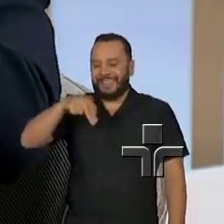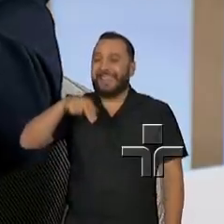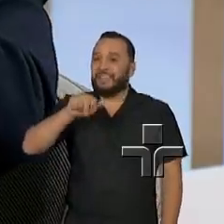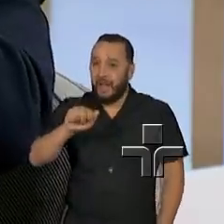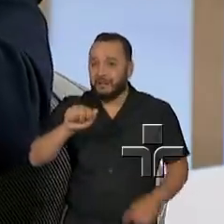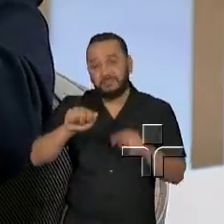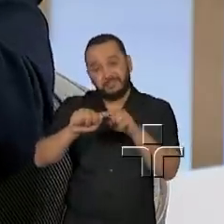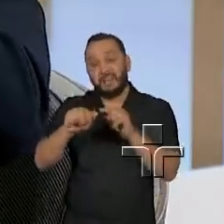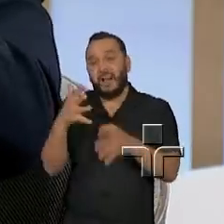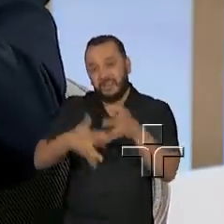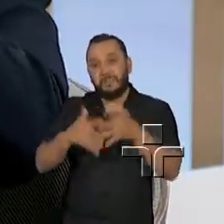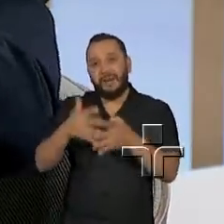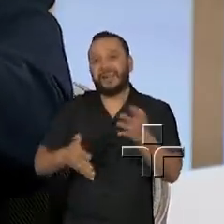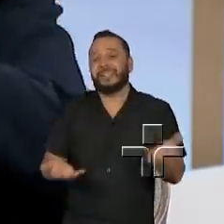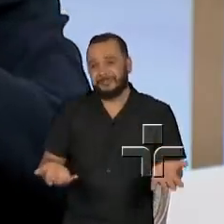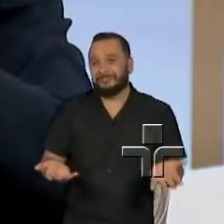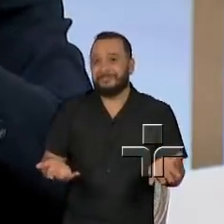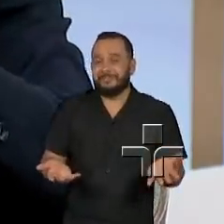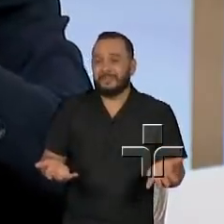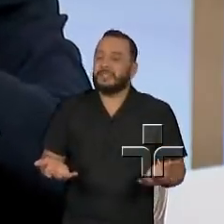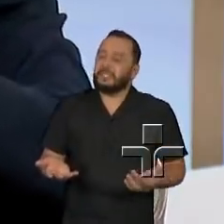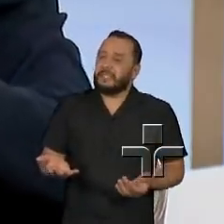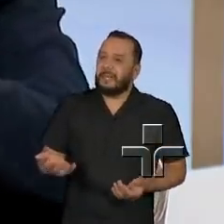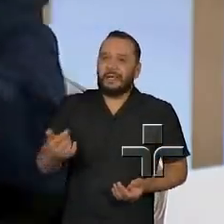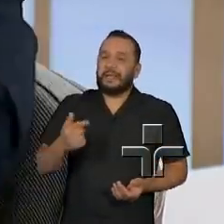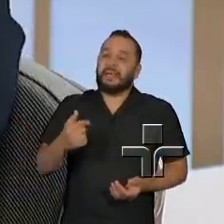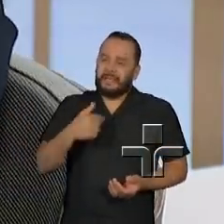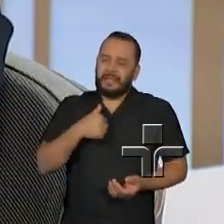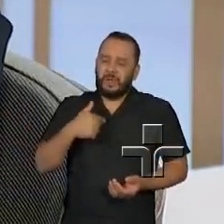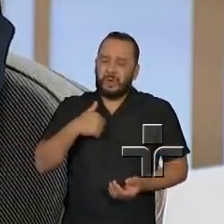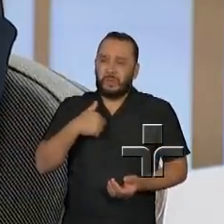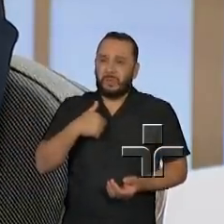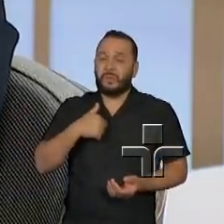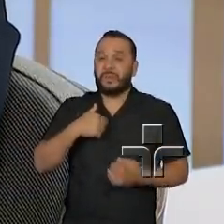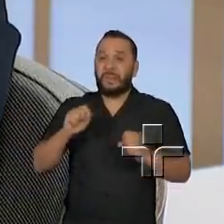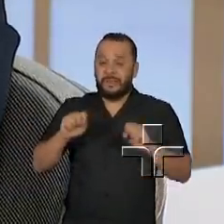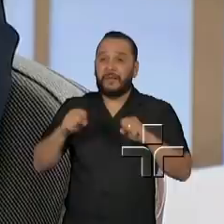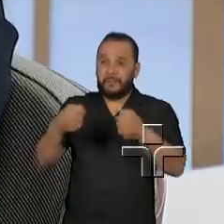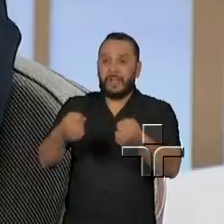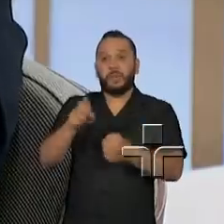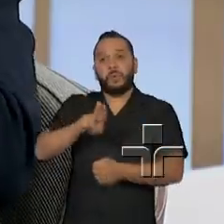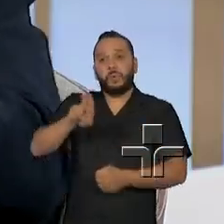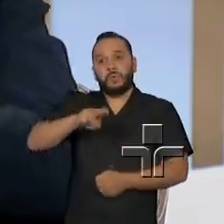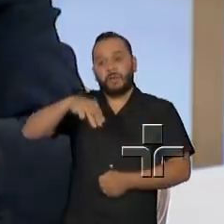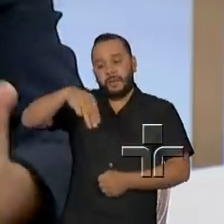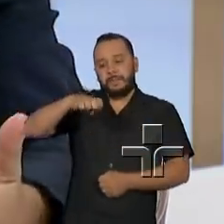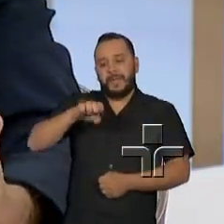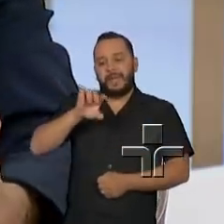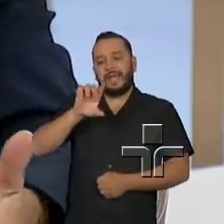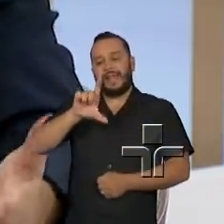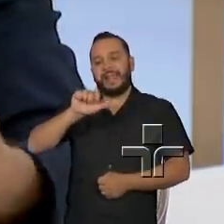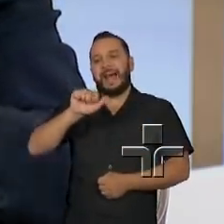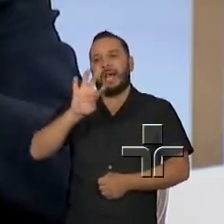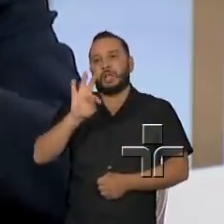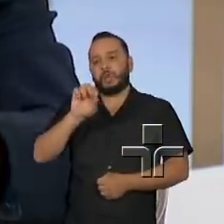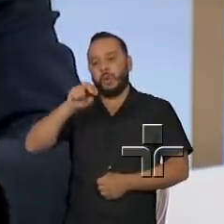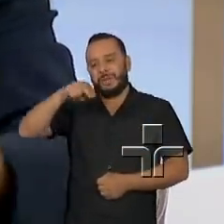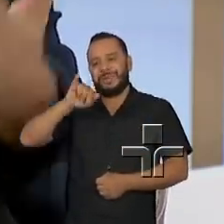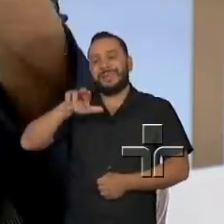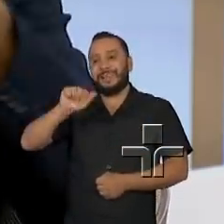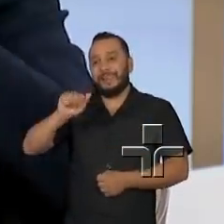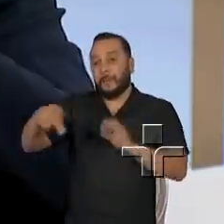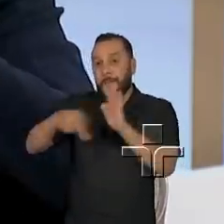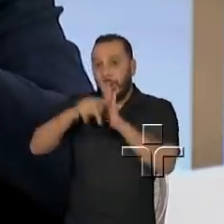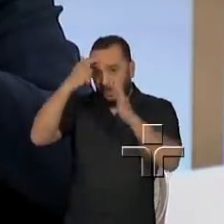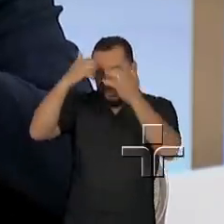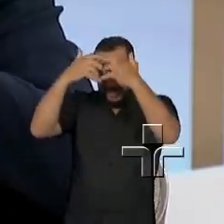defendo... Sou muito crítico dessas substâncias no meu livro, mas defendo o uso da melatonina, que é produzida pelo próprio cérebro, e às vezes a pessoa não está produzindo e